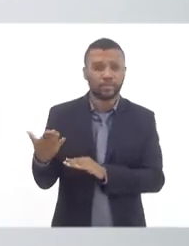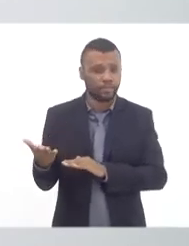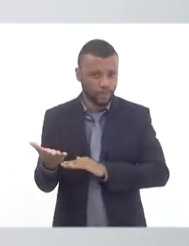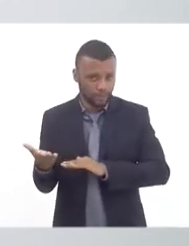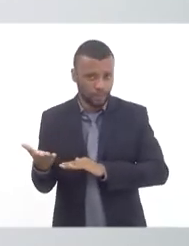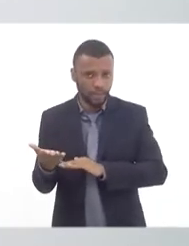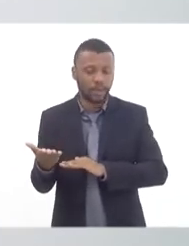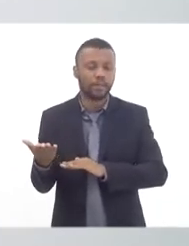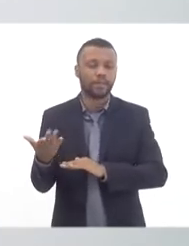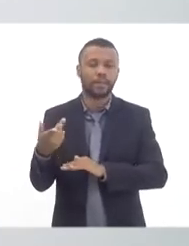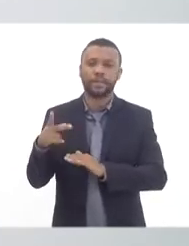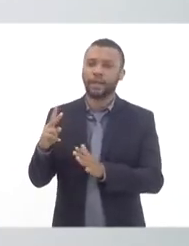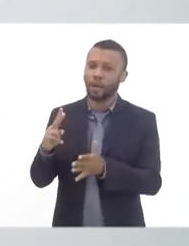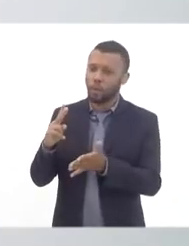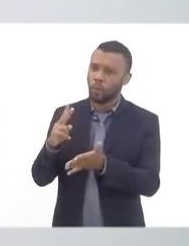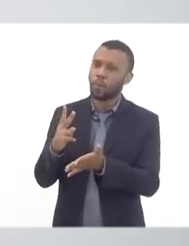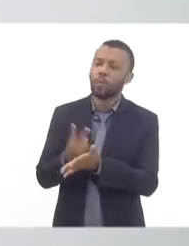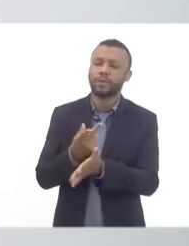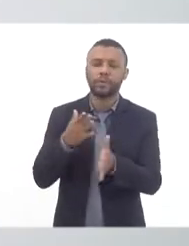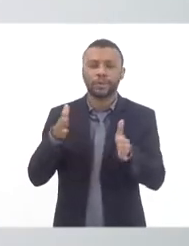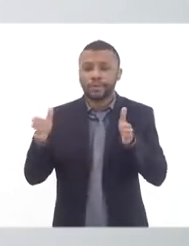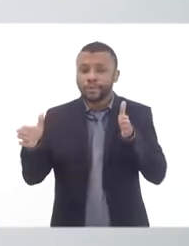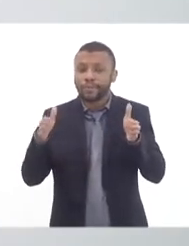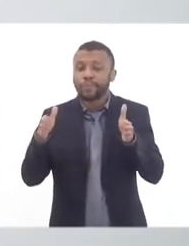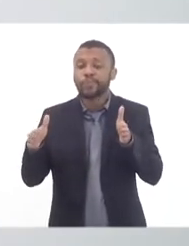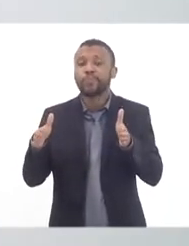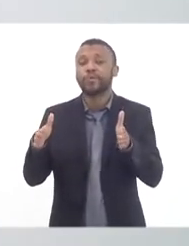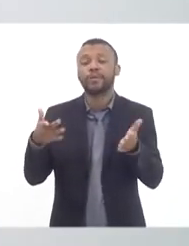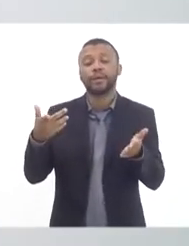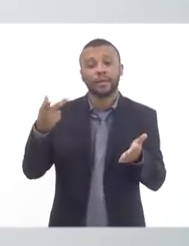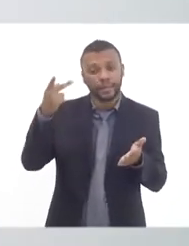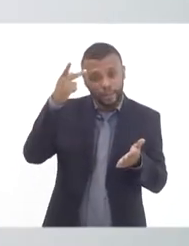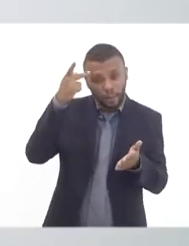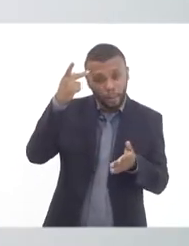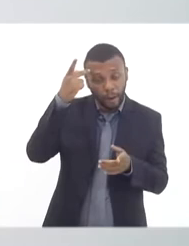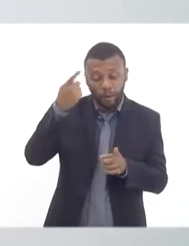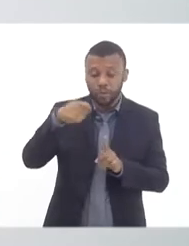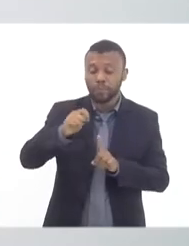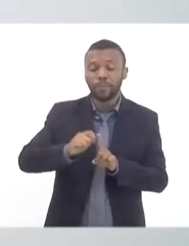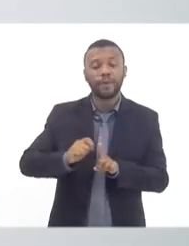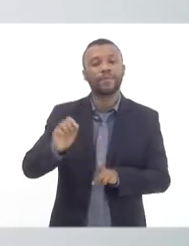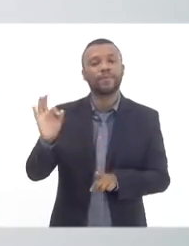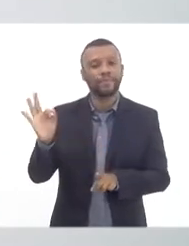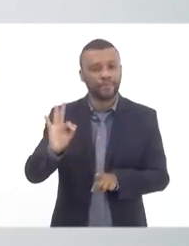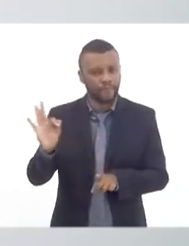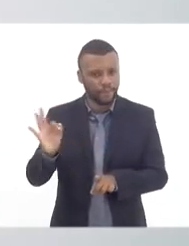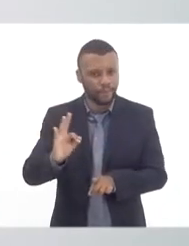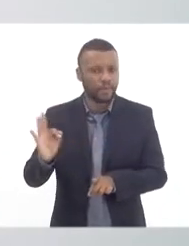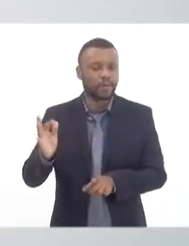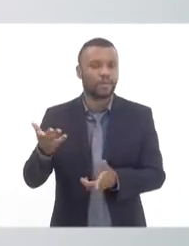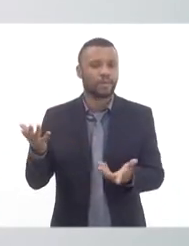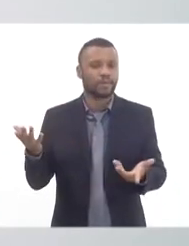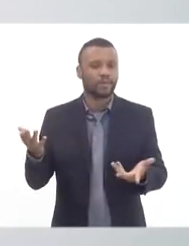que se realizou na cidade de São Paulo, no mês de fevereiro, em